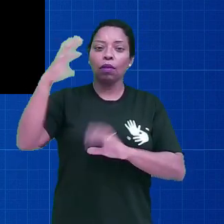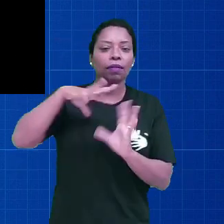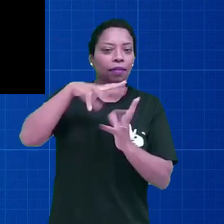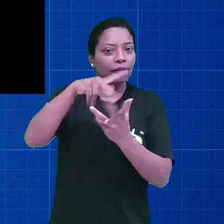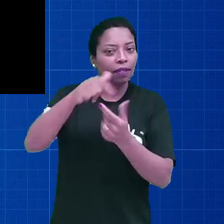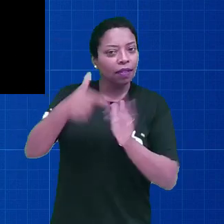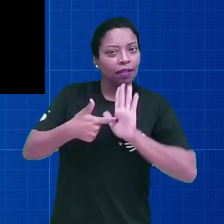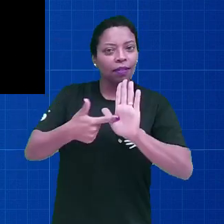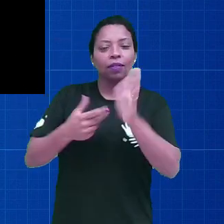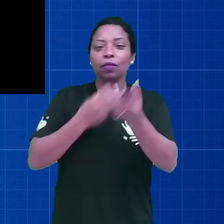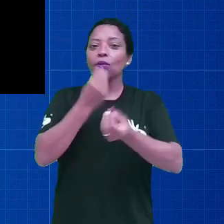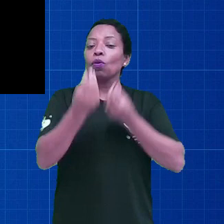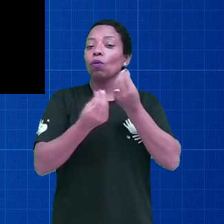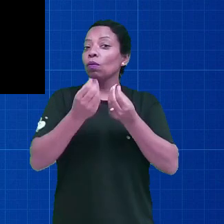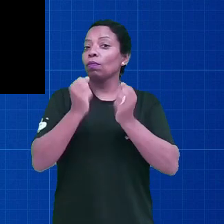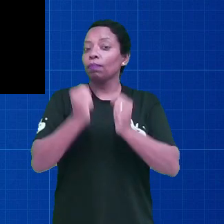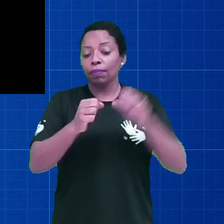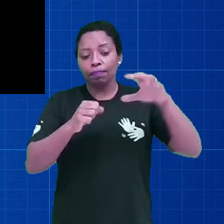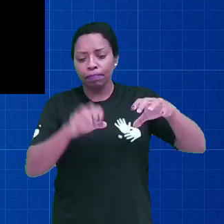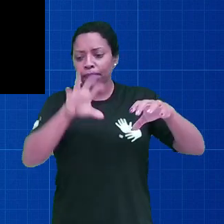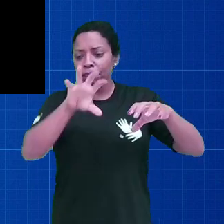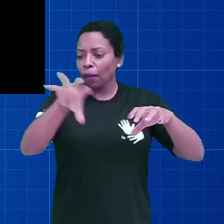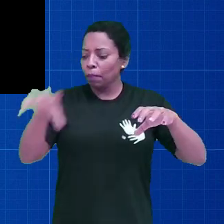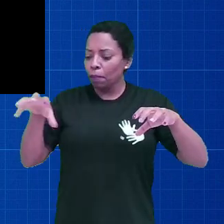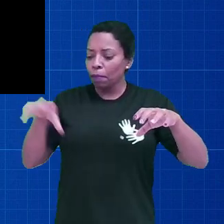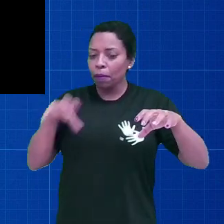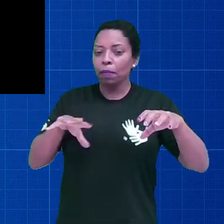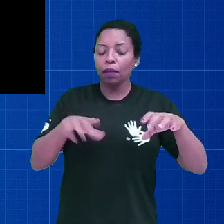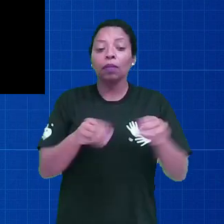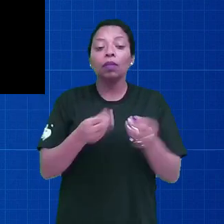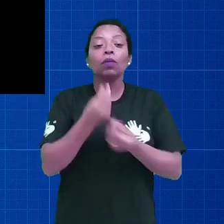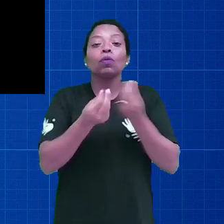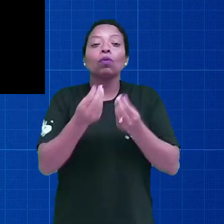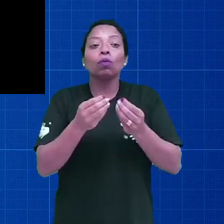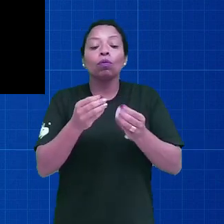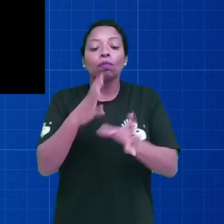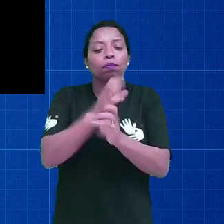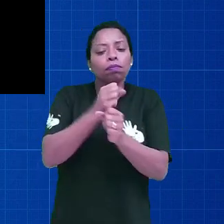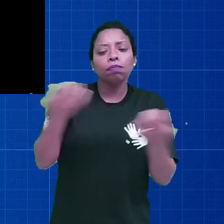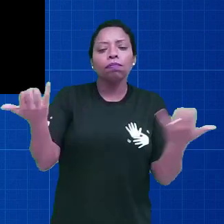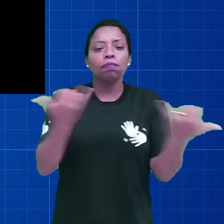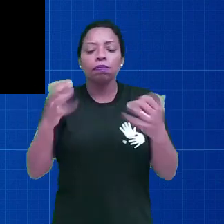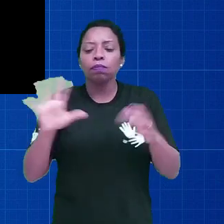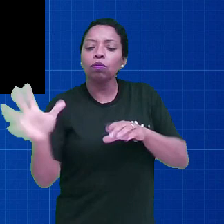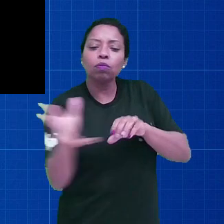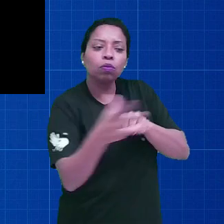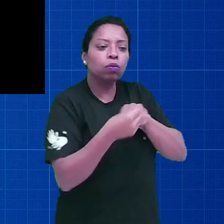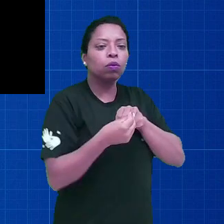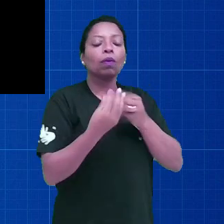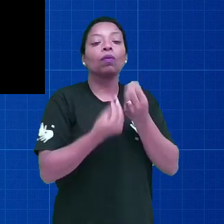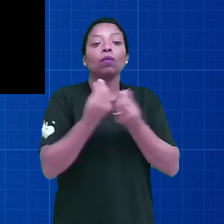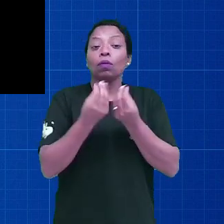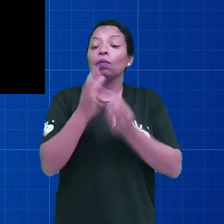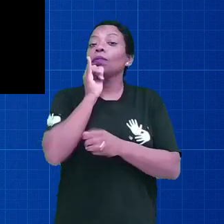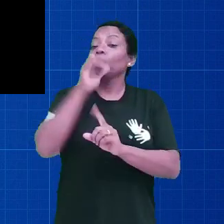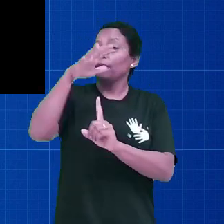um padrão para ser instalado e para esses dados serem coletados. Então, por exemplo, aqui no Paraná, esses dados